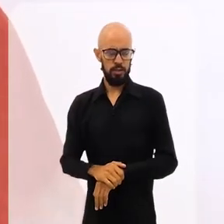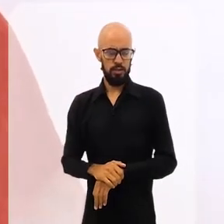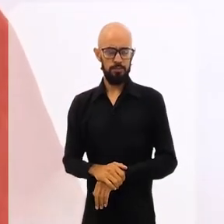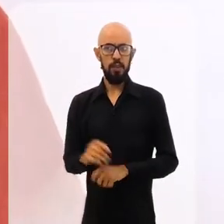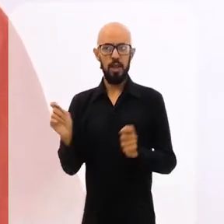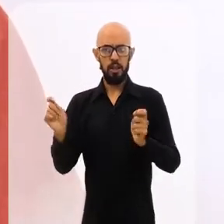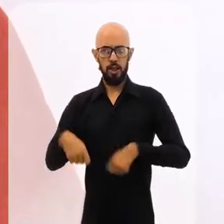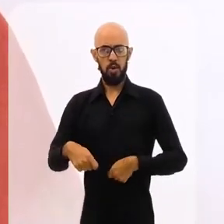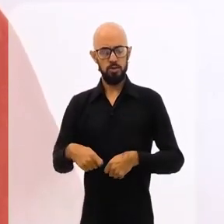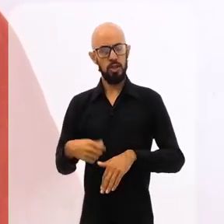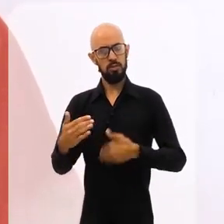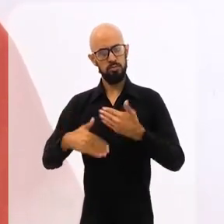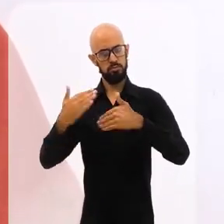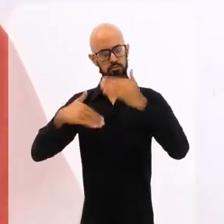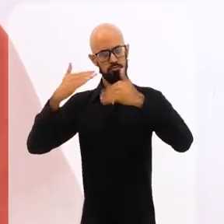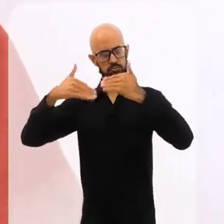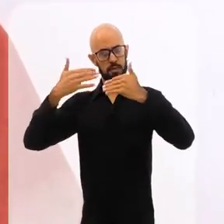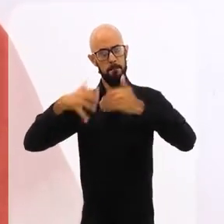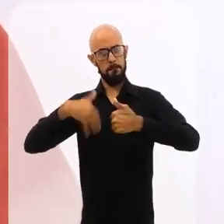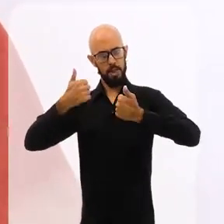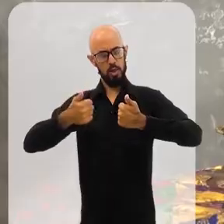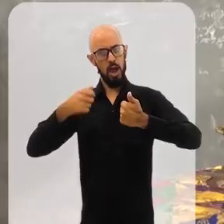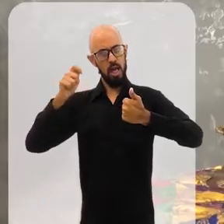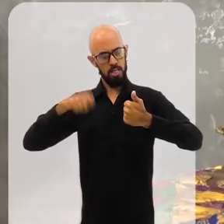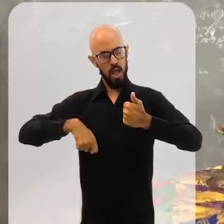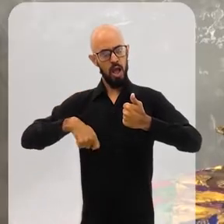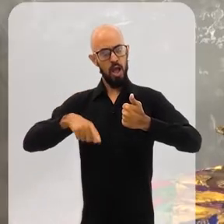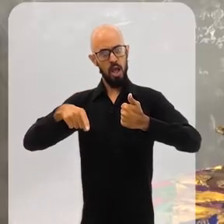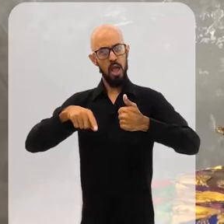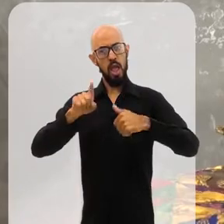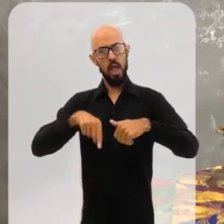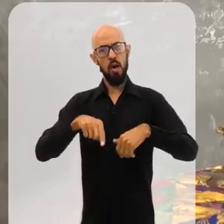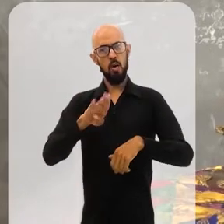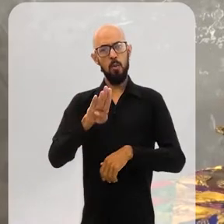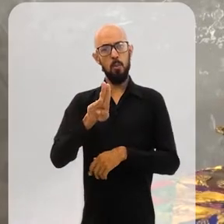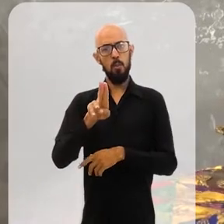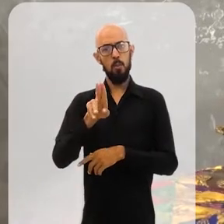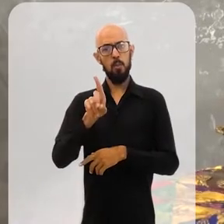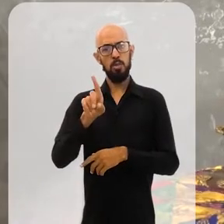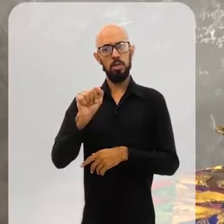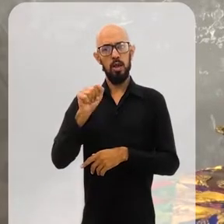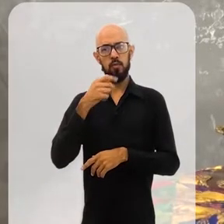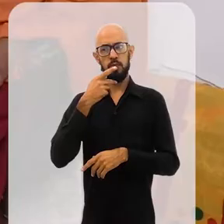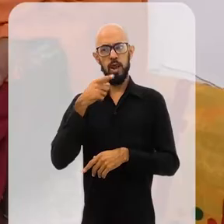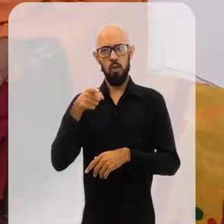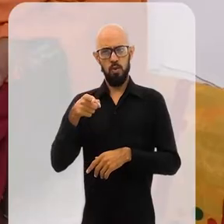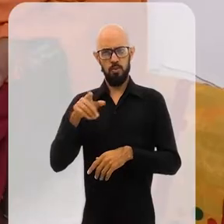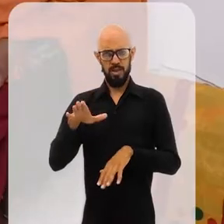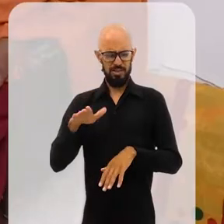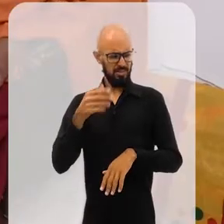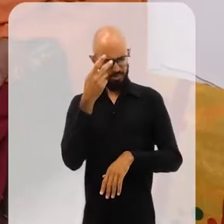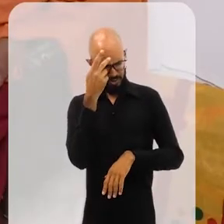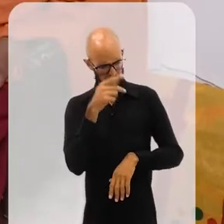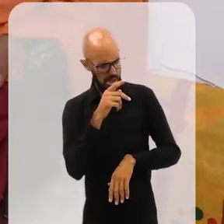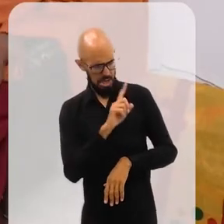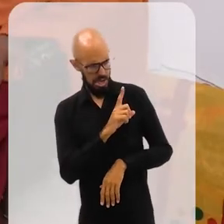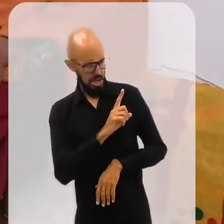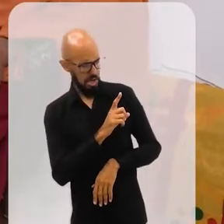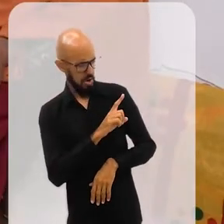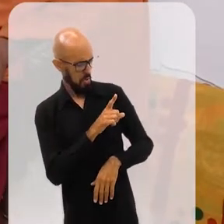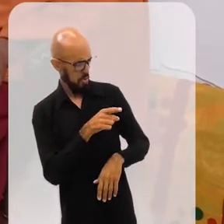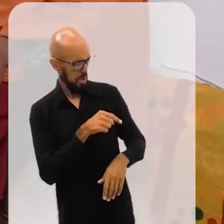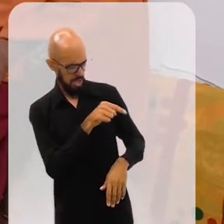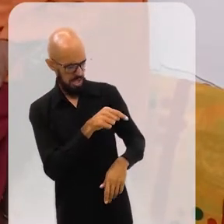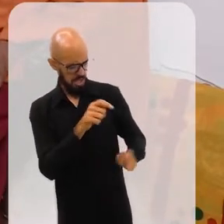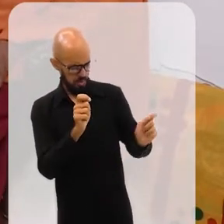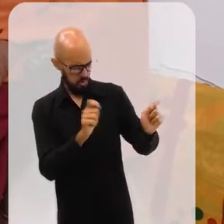todas as condições para evoluir e melhorar. Então foi essa mensagem que o Buda passou, e aí as pessoas, não, isso não pode,